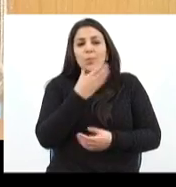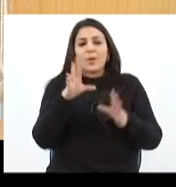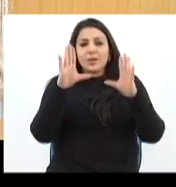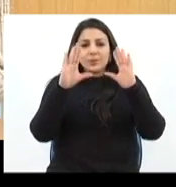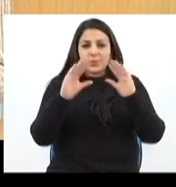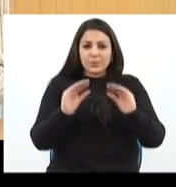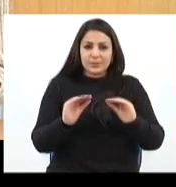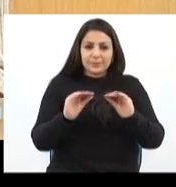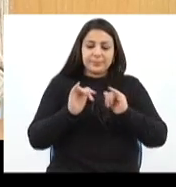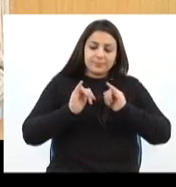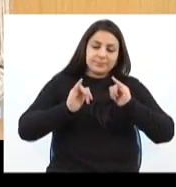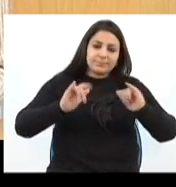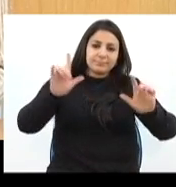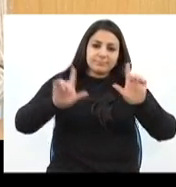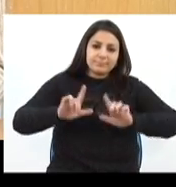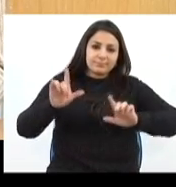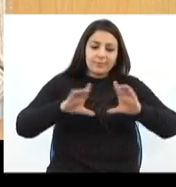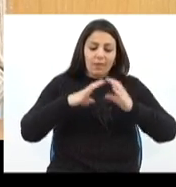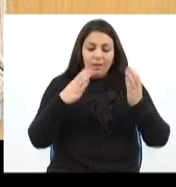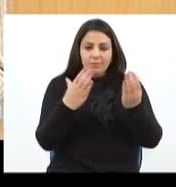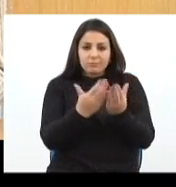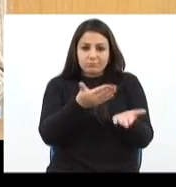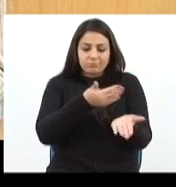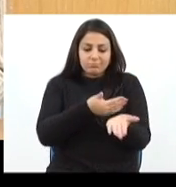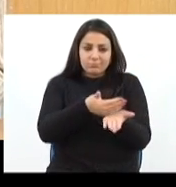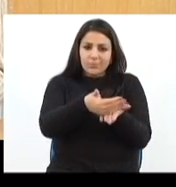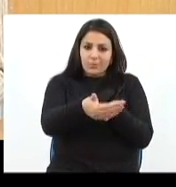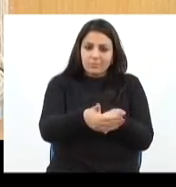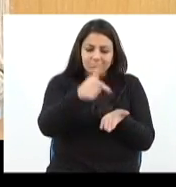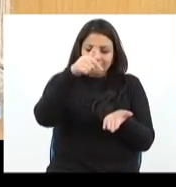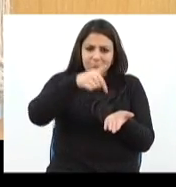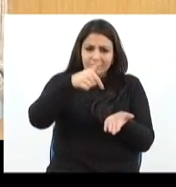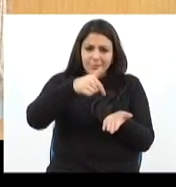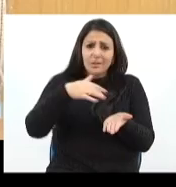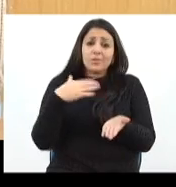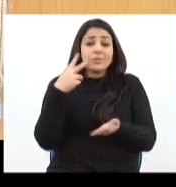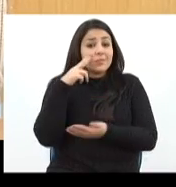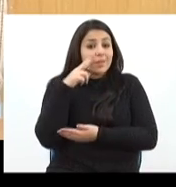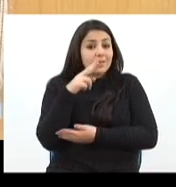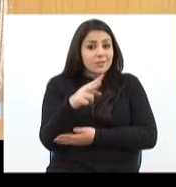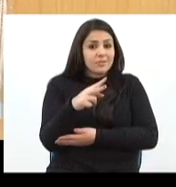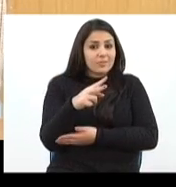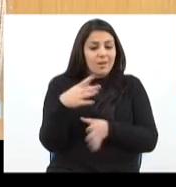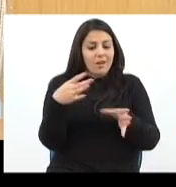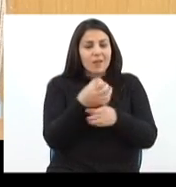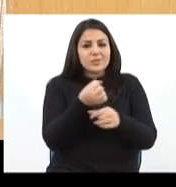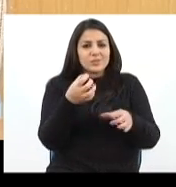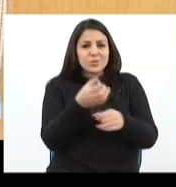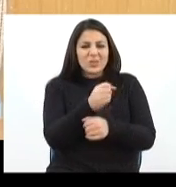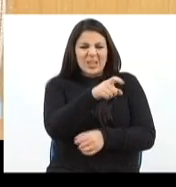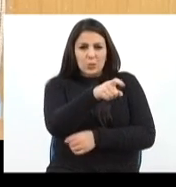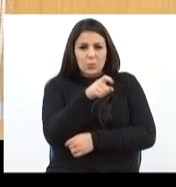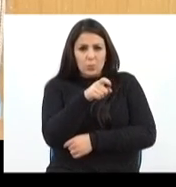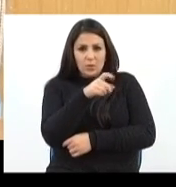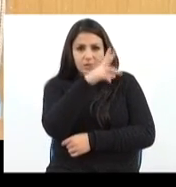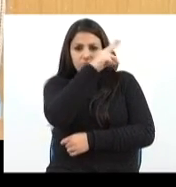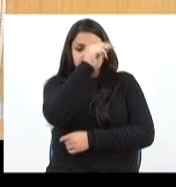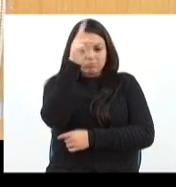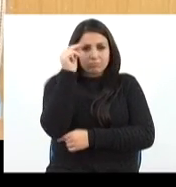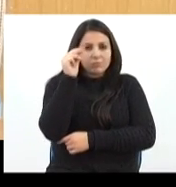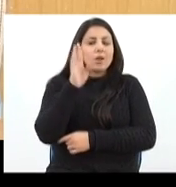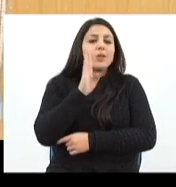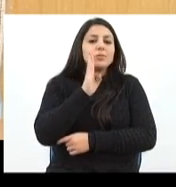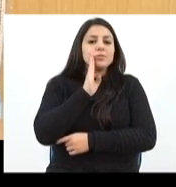Boa noite! O Jornal da Câmara está começando e nesta edição você vai ver que as contas do ex-prefeito Ayrton